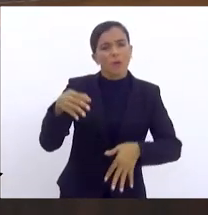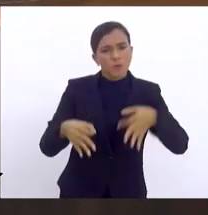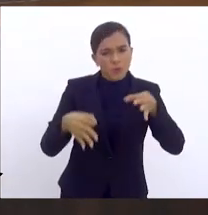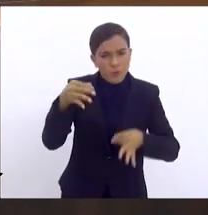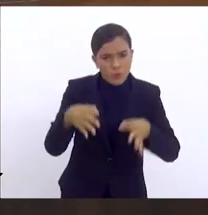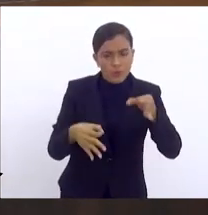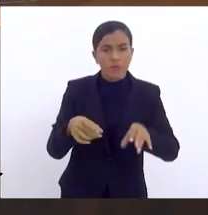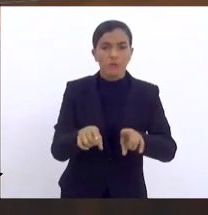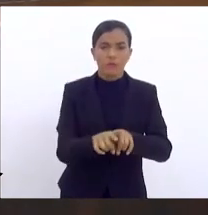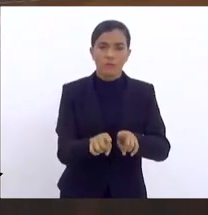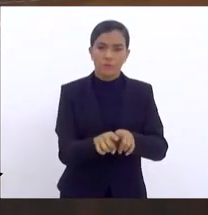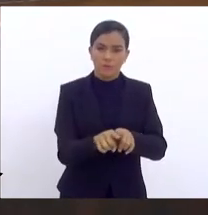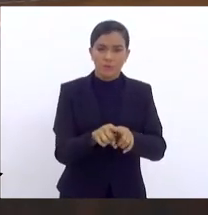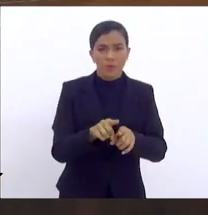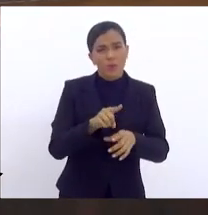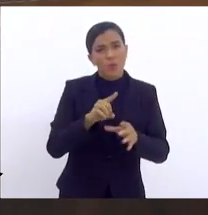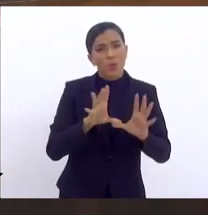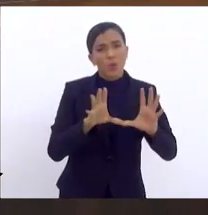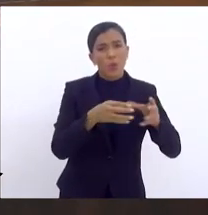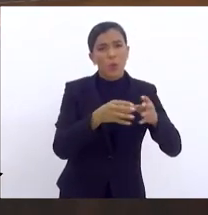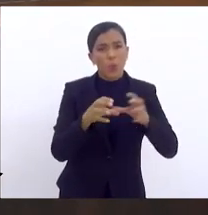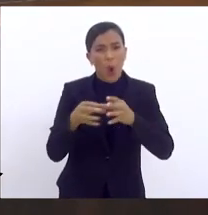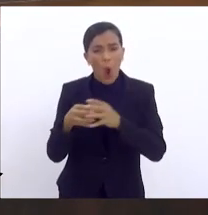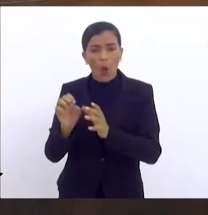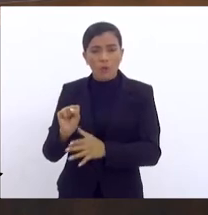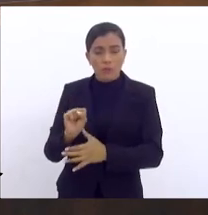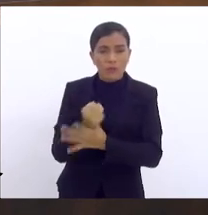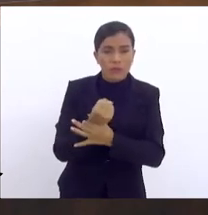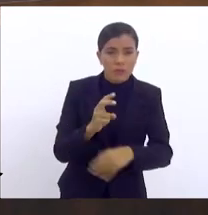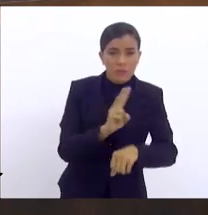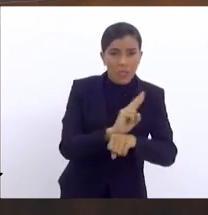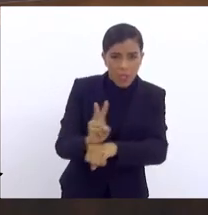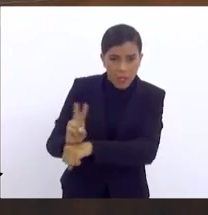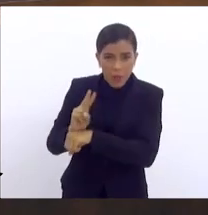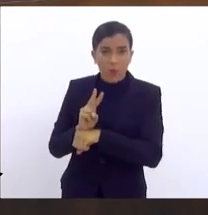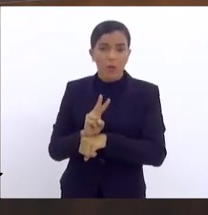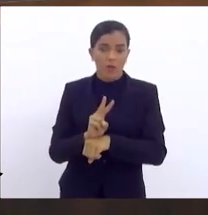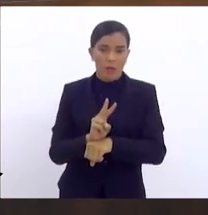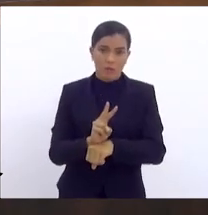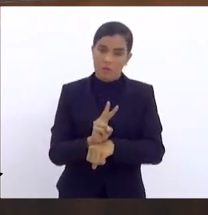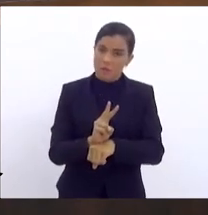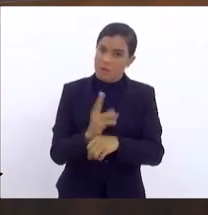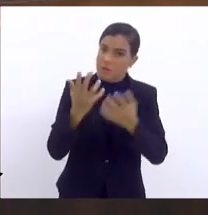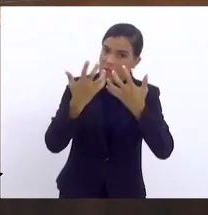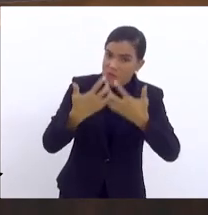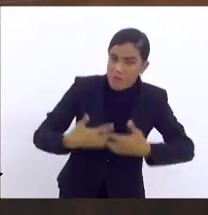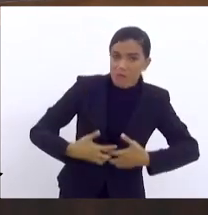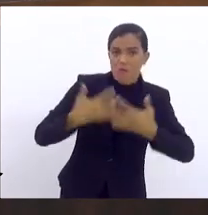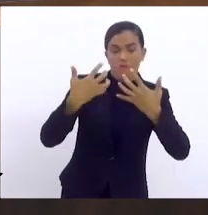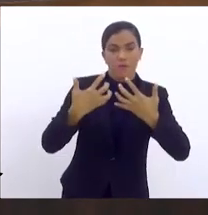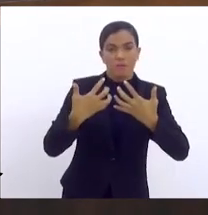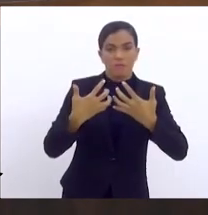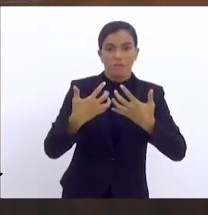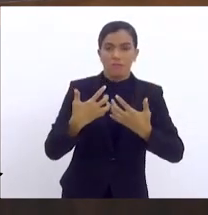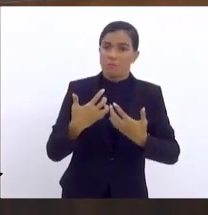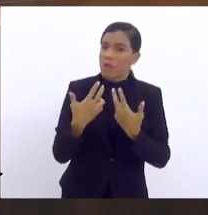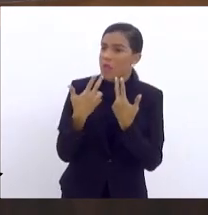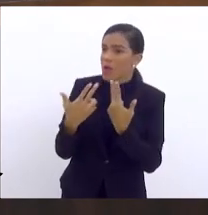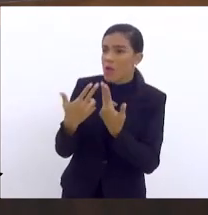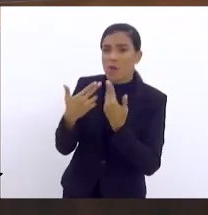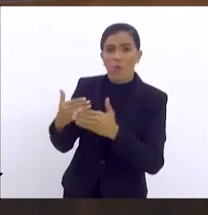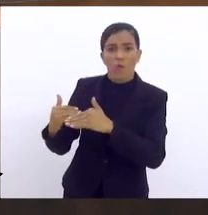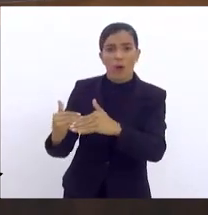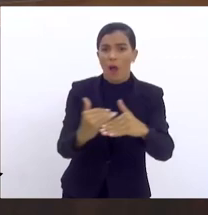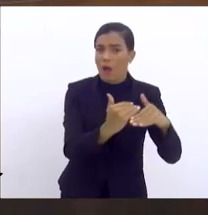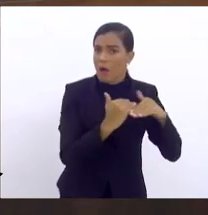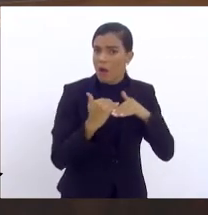para que todos os jogos de segurança que envolve que faz com que essa engrenagem funcione que fala a mesma língua que na hora que bate